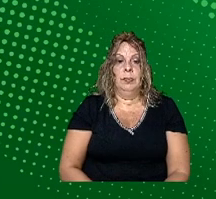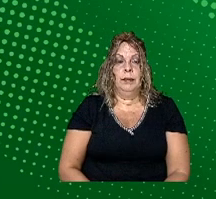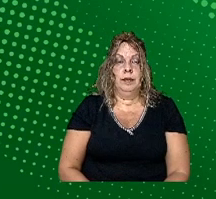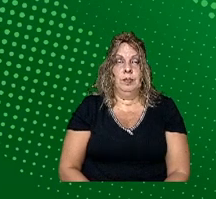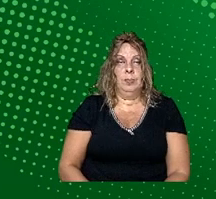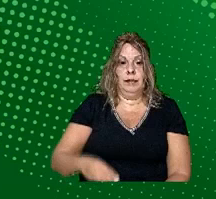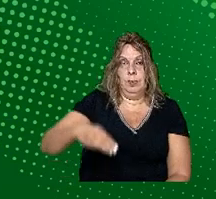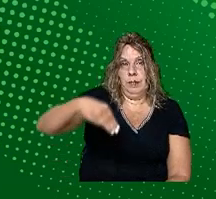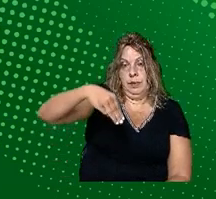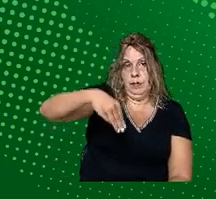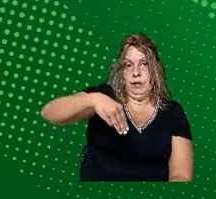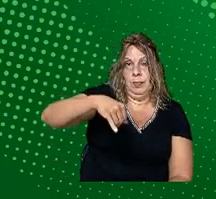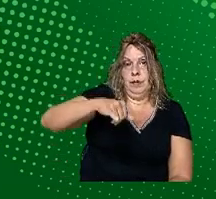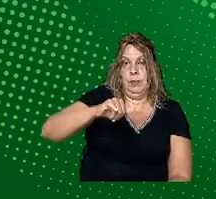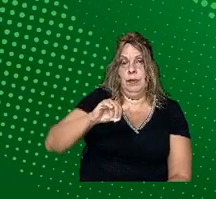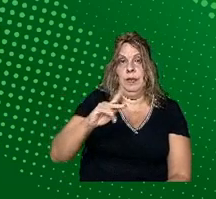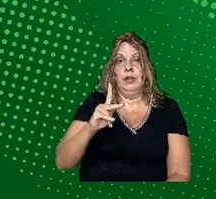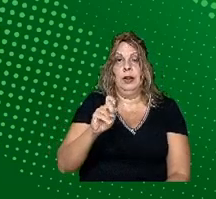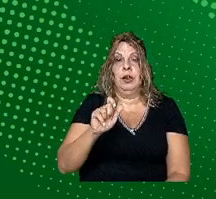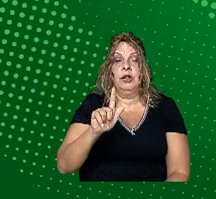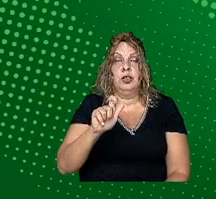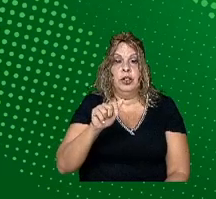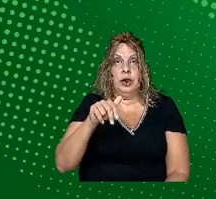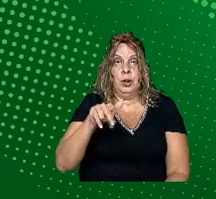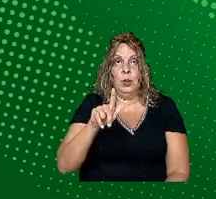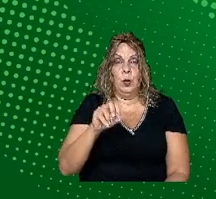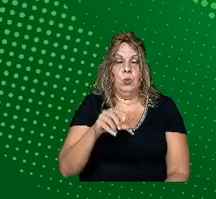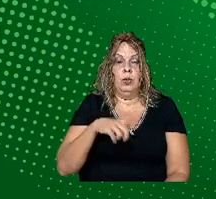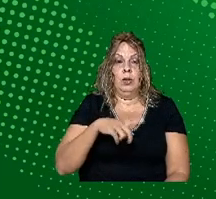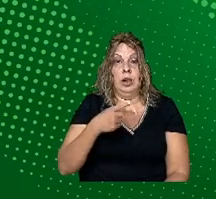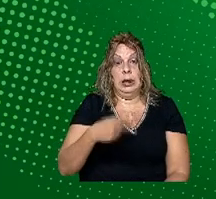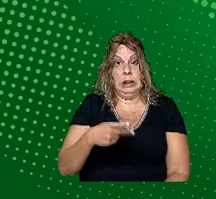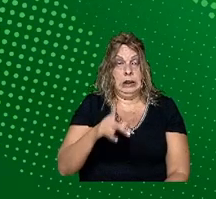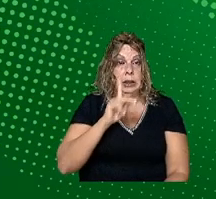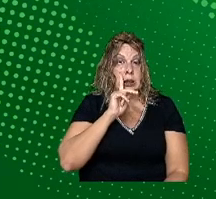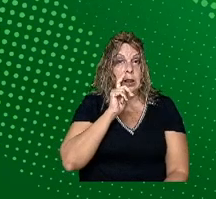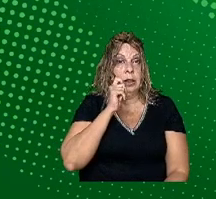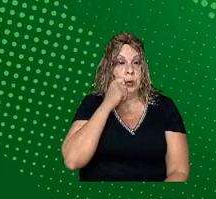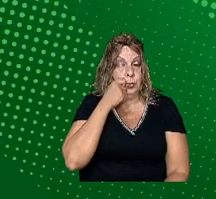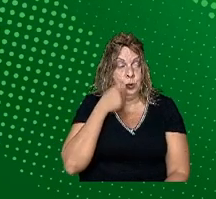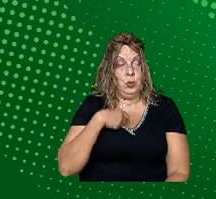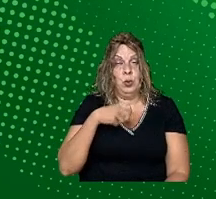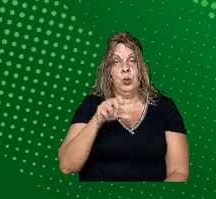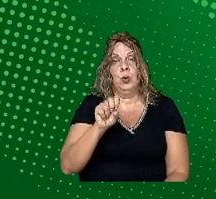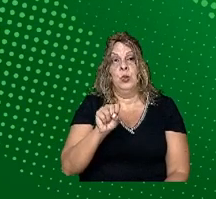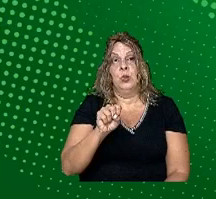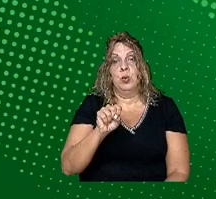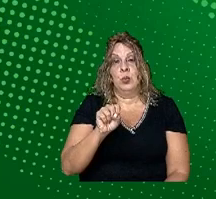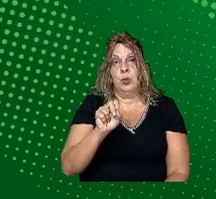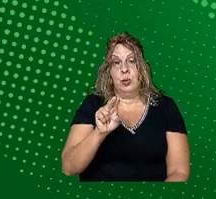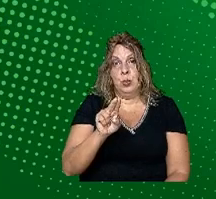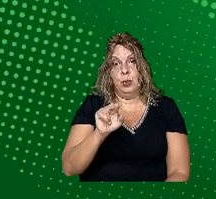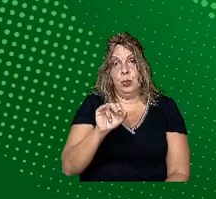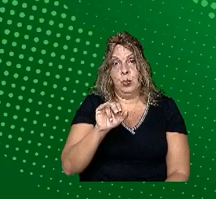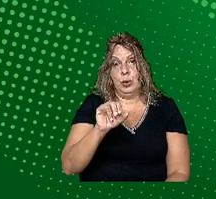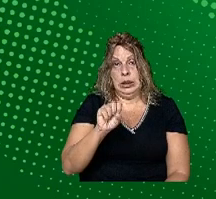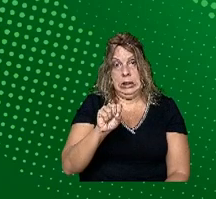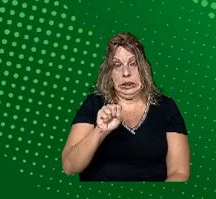02757, Michelangelo Dávila, aqui de Aracaju, bairro Suíça. A Letícia foi a promotora do Shopping Jardins.